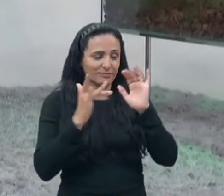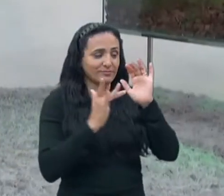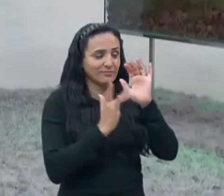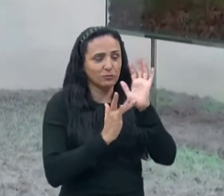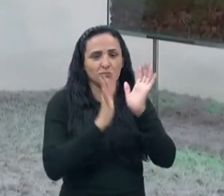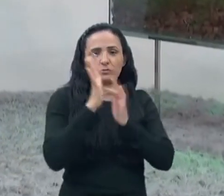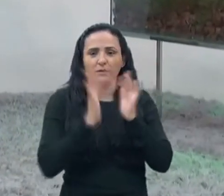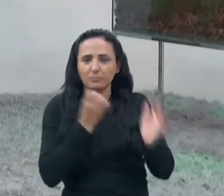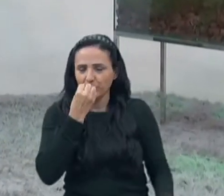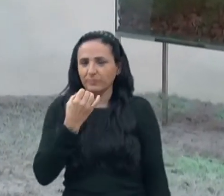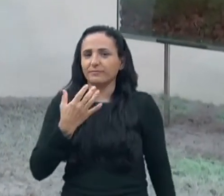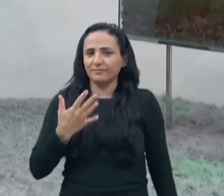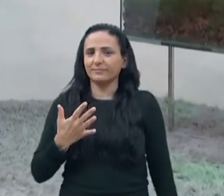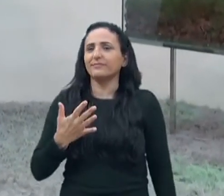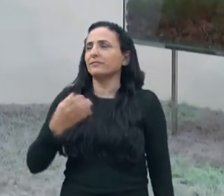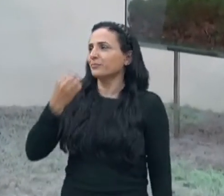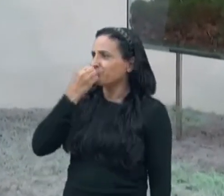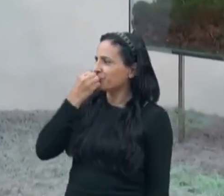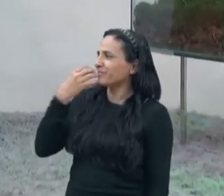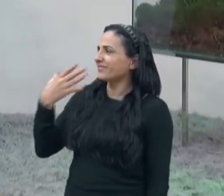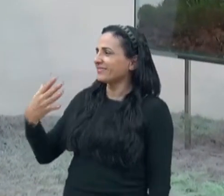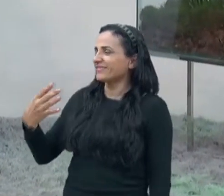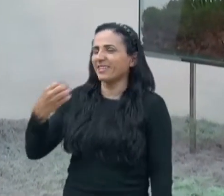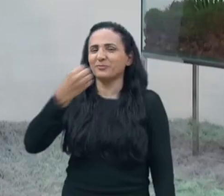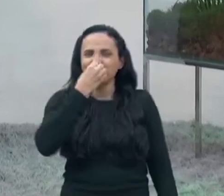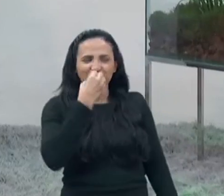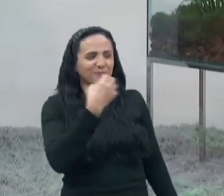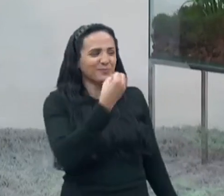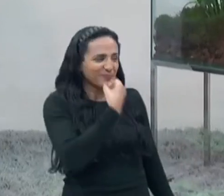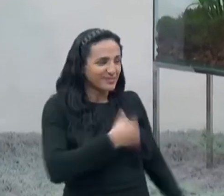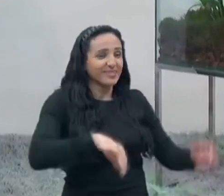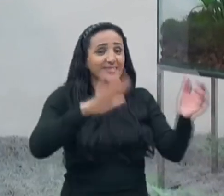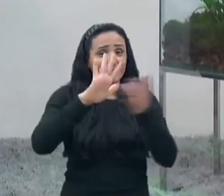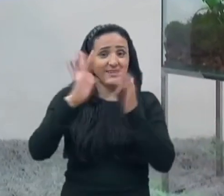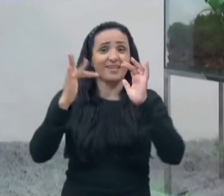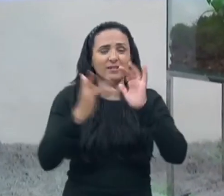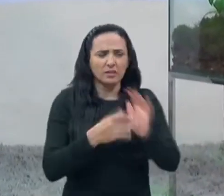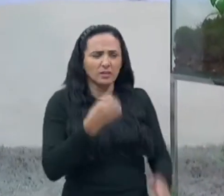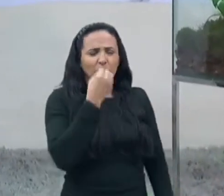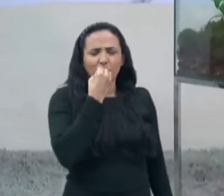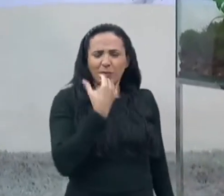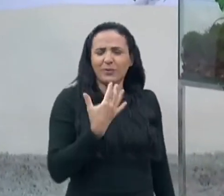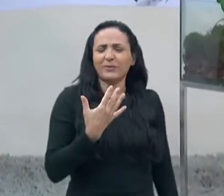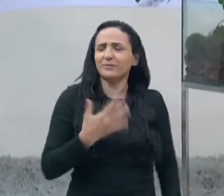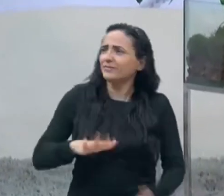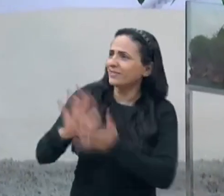bom. Jesus é bom, é bom, é bom. Jesus é bom,